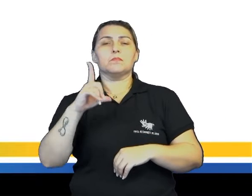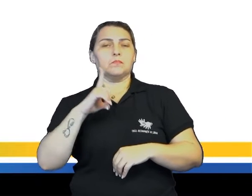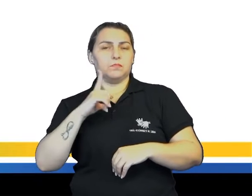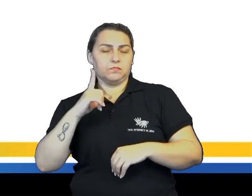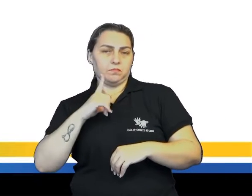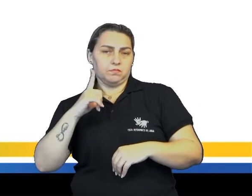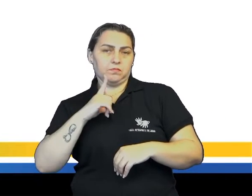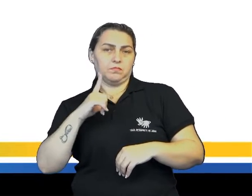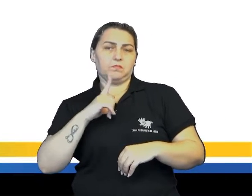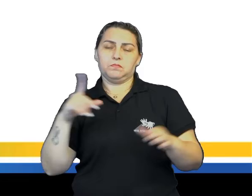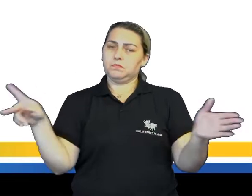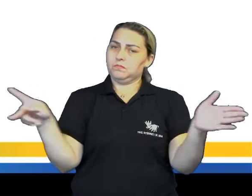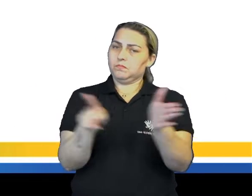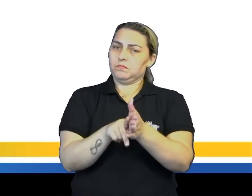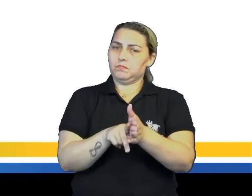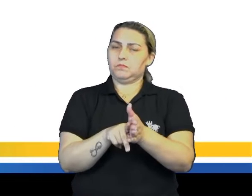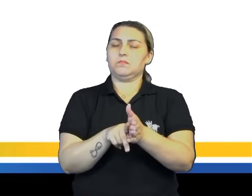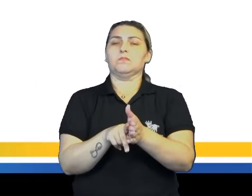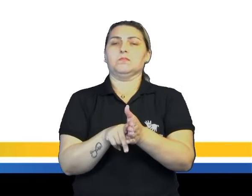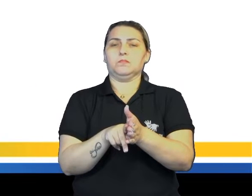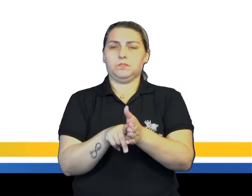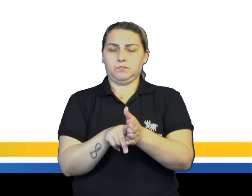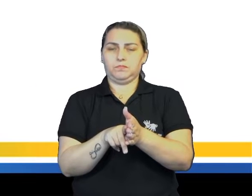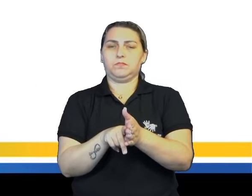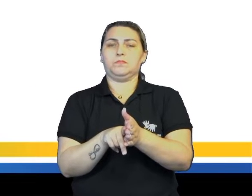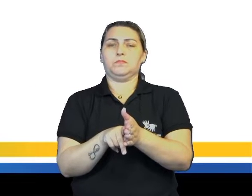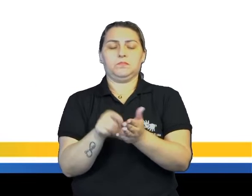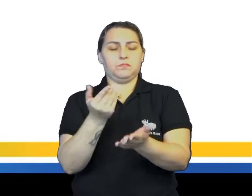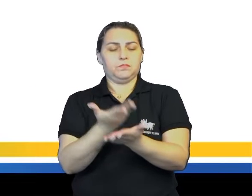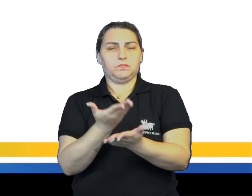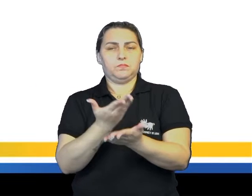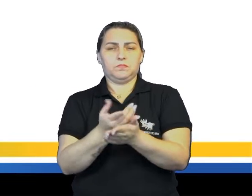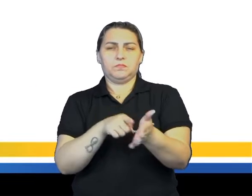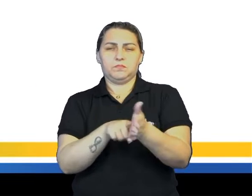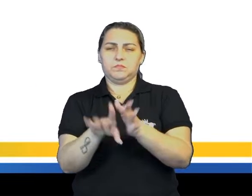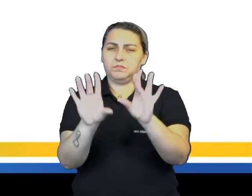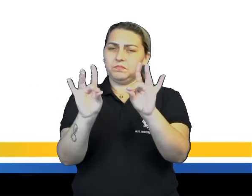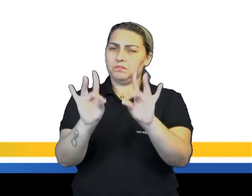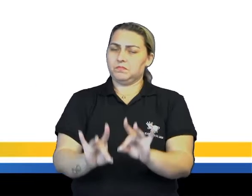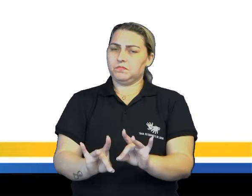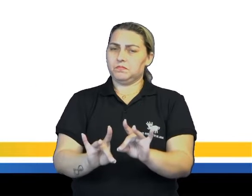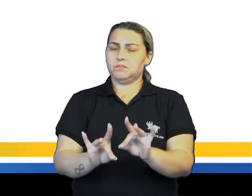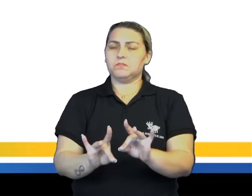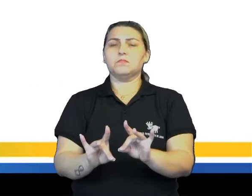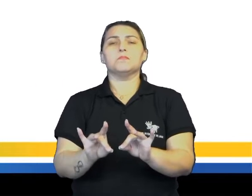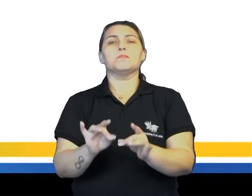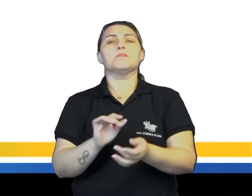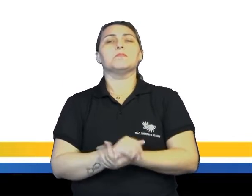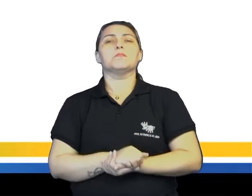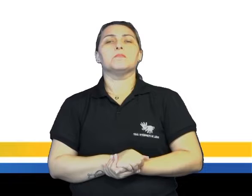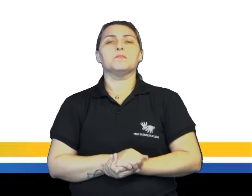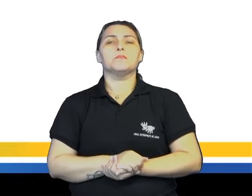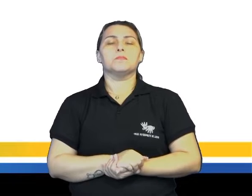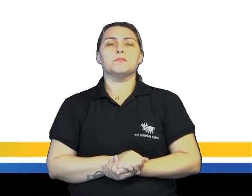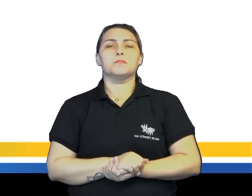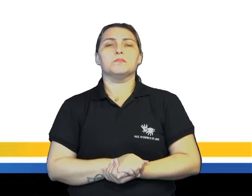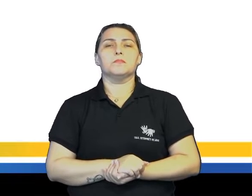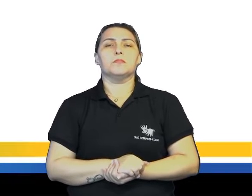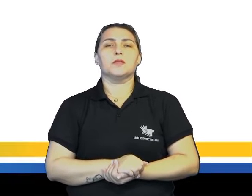uma complexidade própria, pertencente, estudado minuciosamente pelos antropólogos. Tá bom,